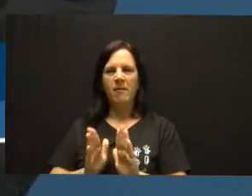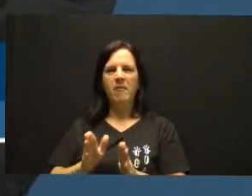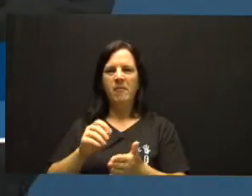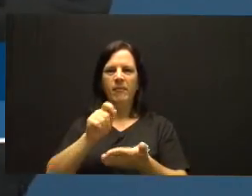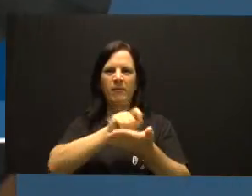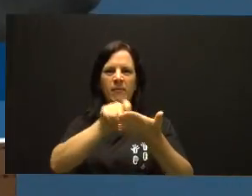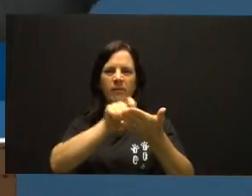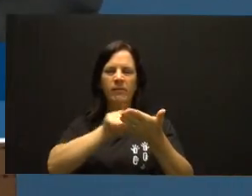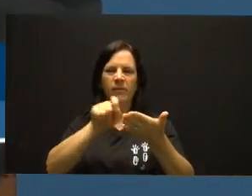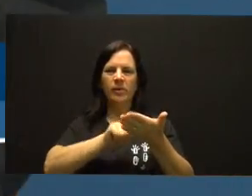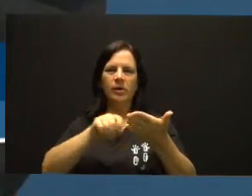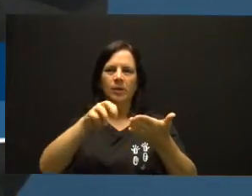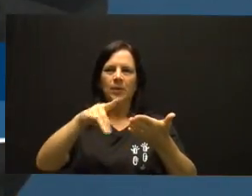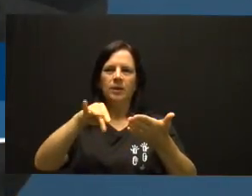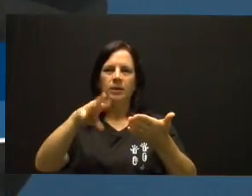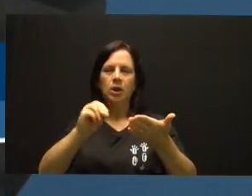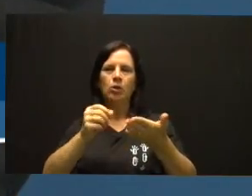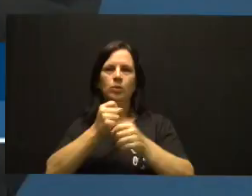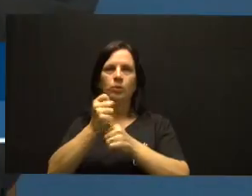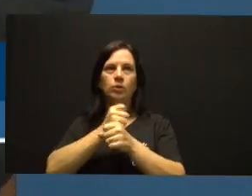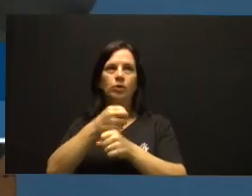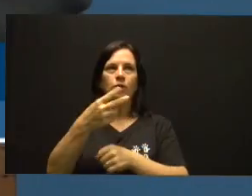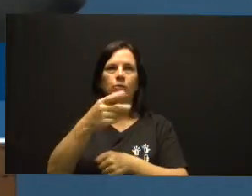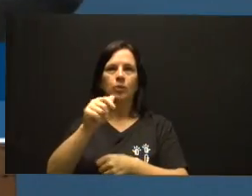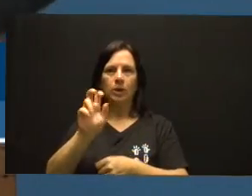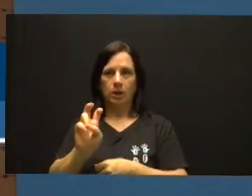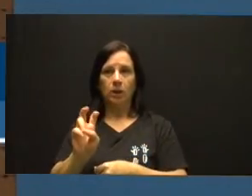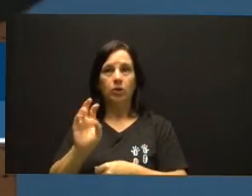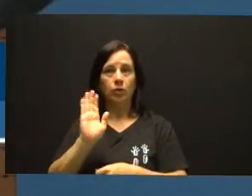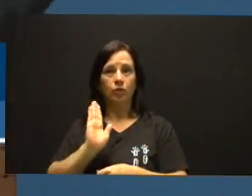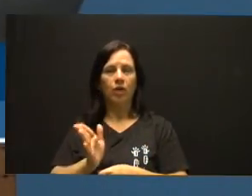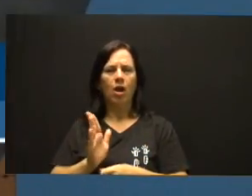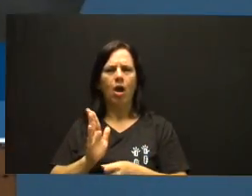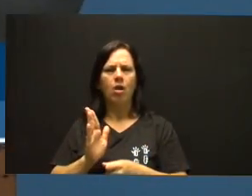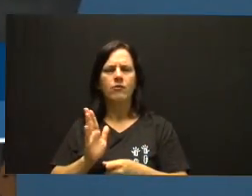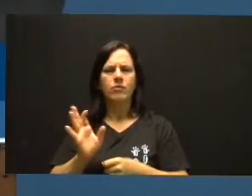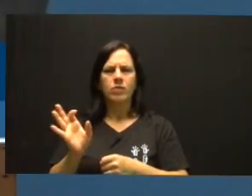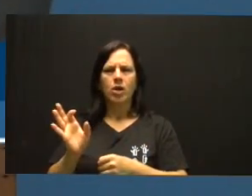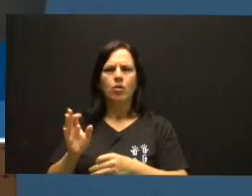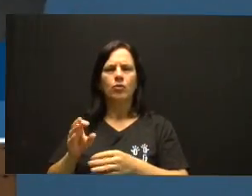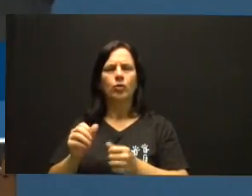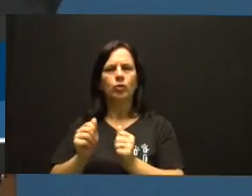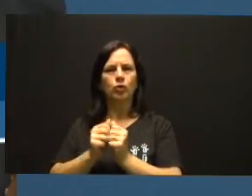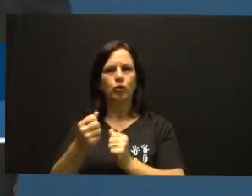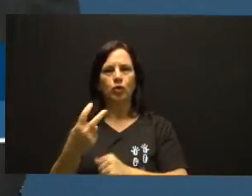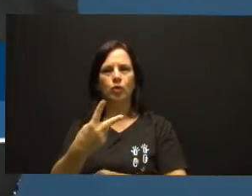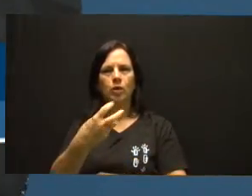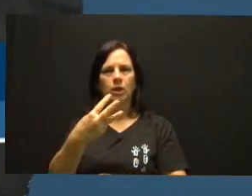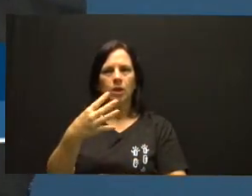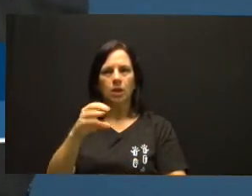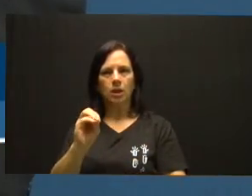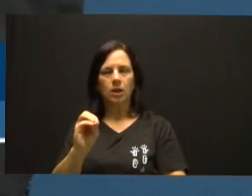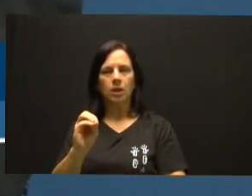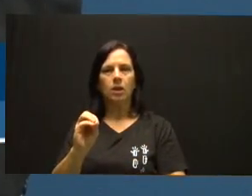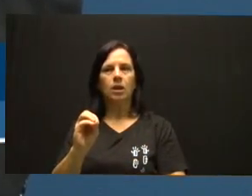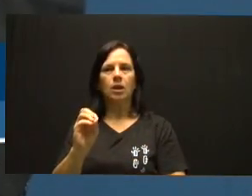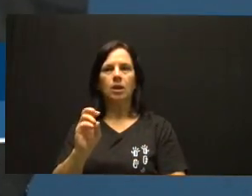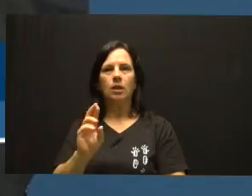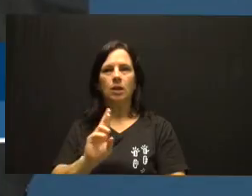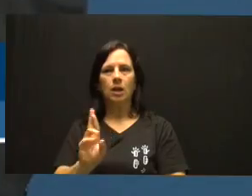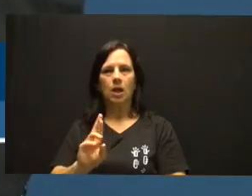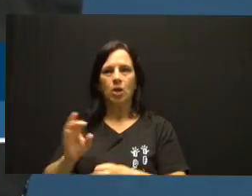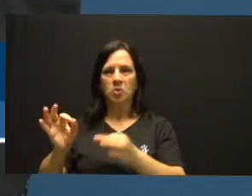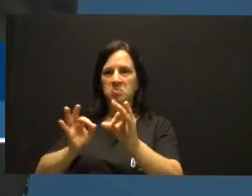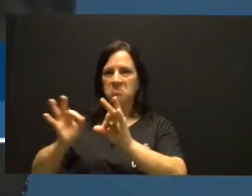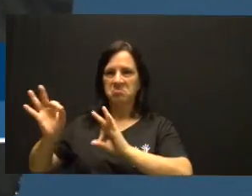matrícula, no ano de 2015, e eles levaram, fizeram uma reforma com esse valor de 230, uma reforma